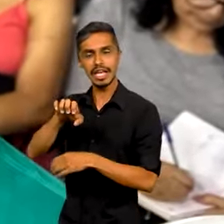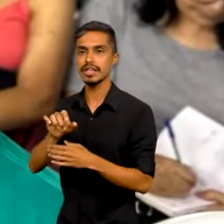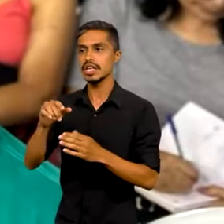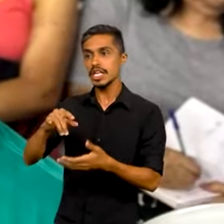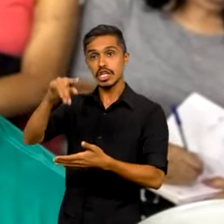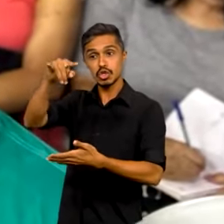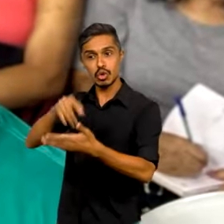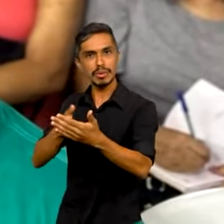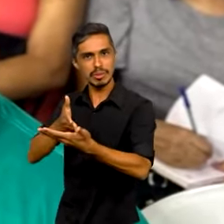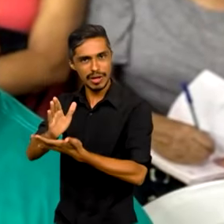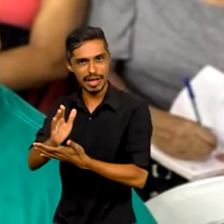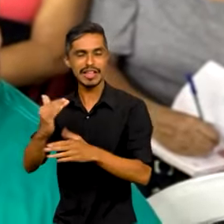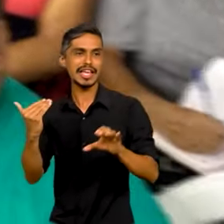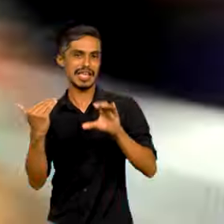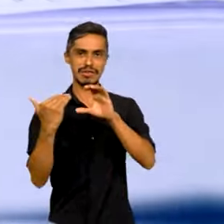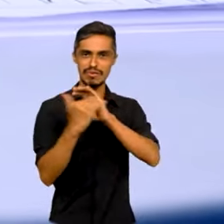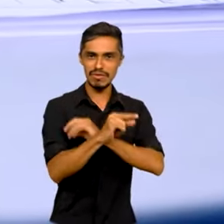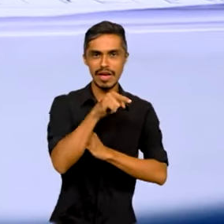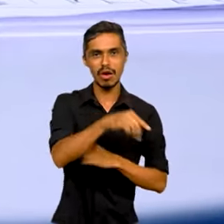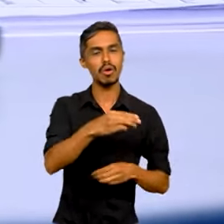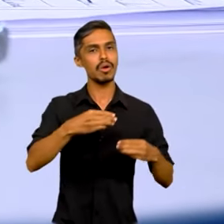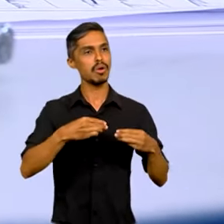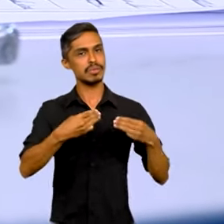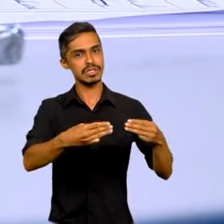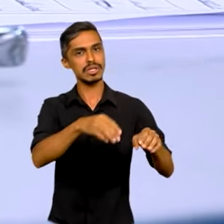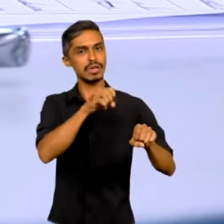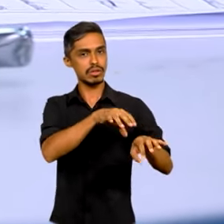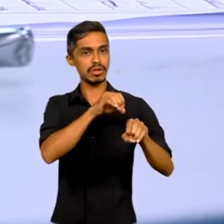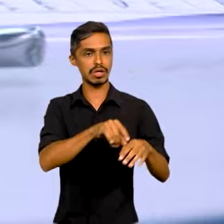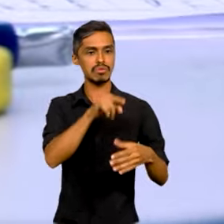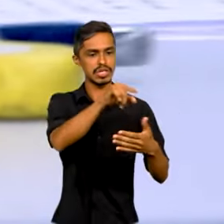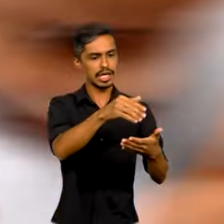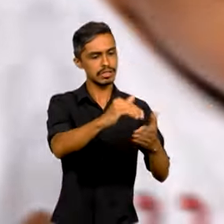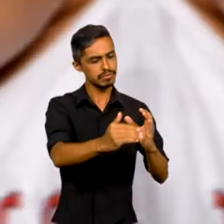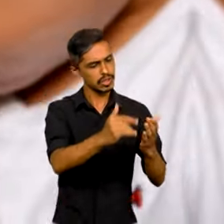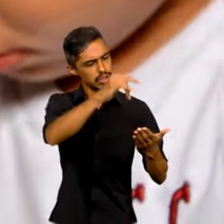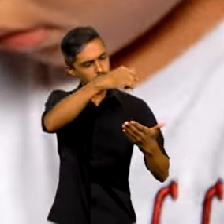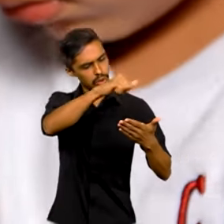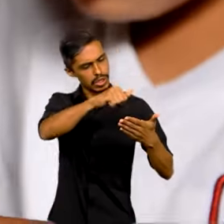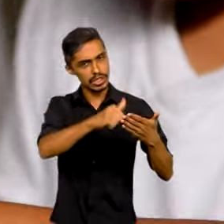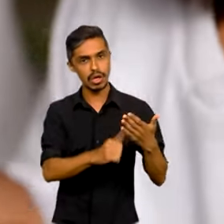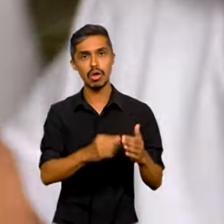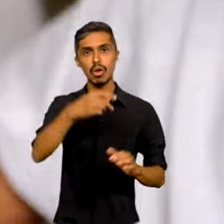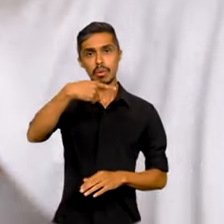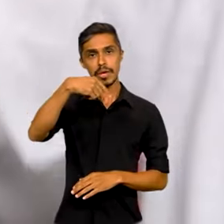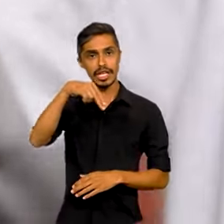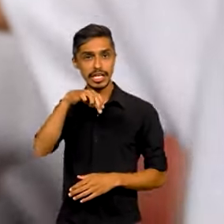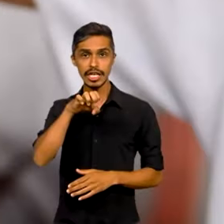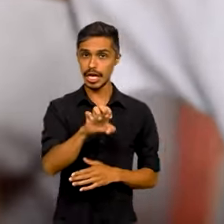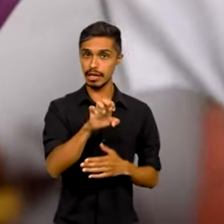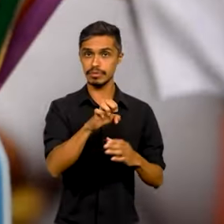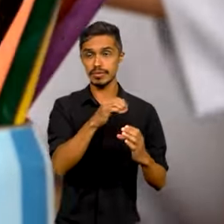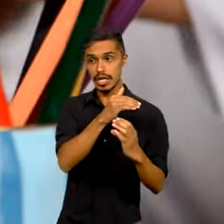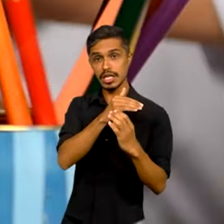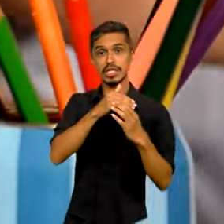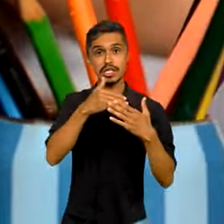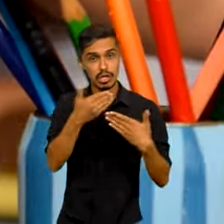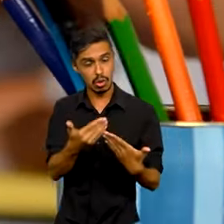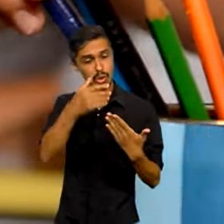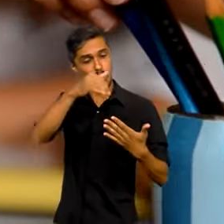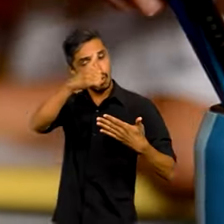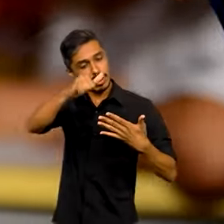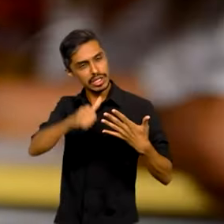documento final aprovado na CONAI é enviado ao Ministério da Educação para embasar o Plano Nacional de Educação,